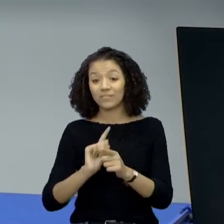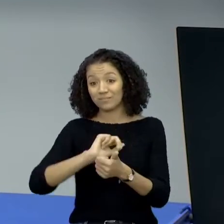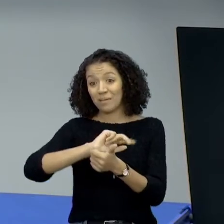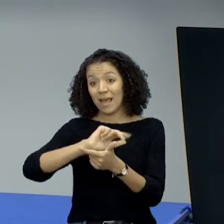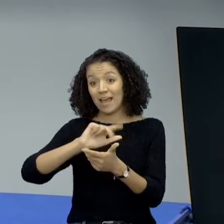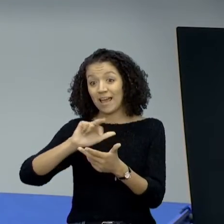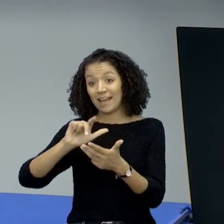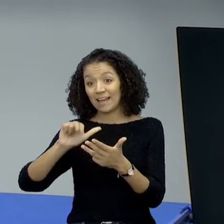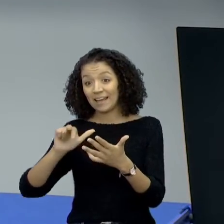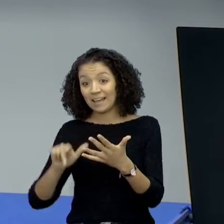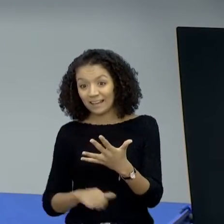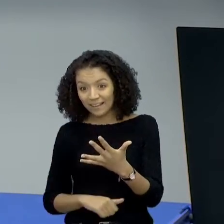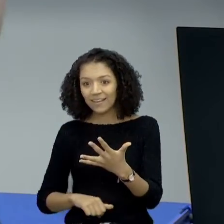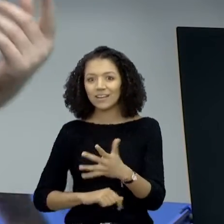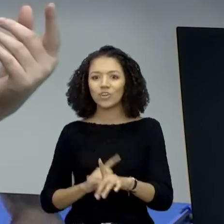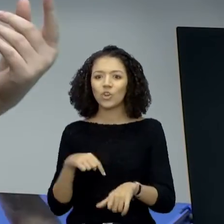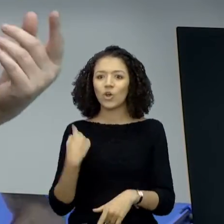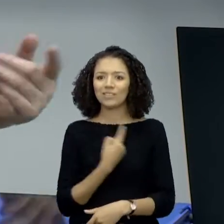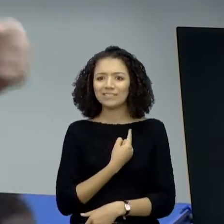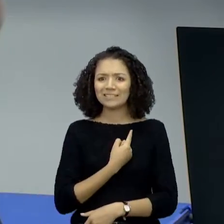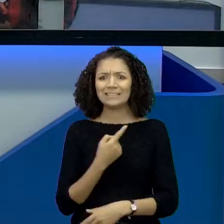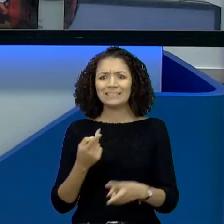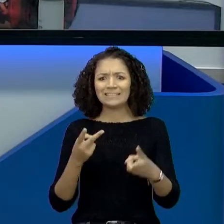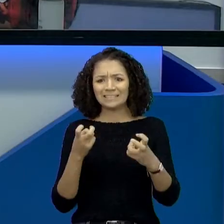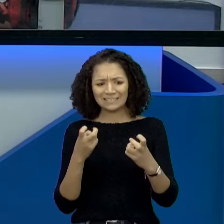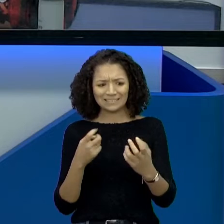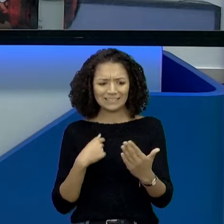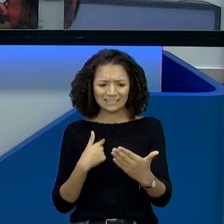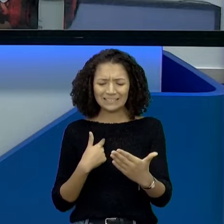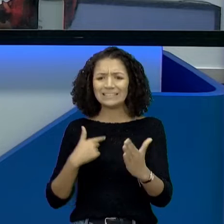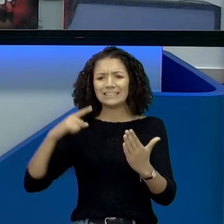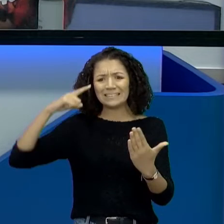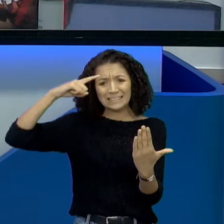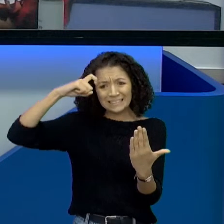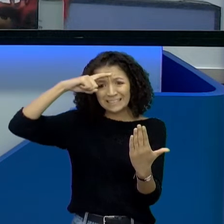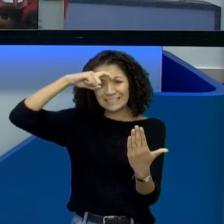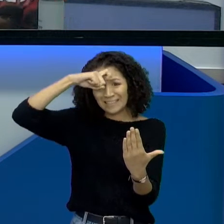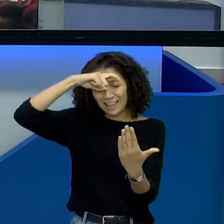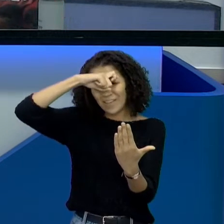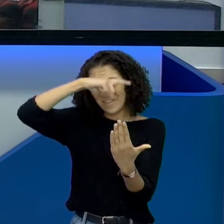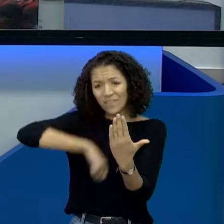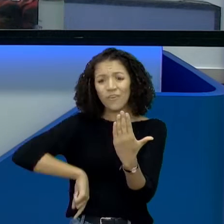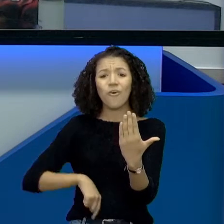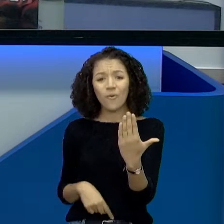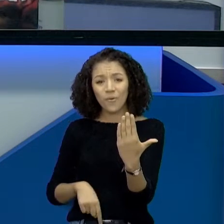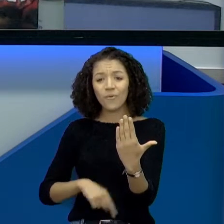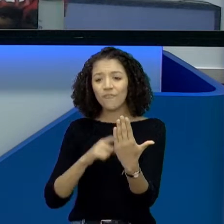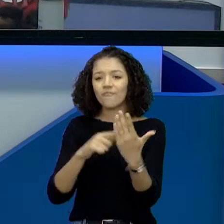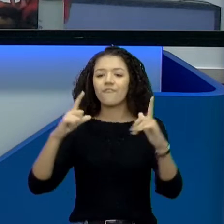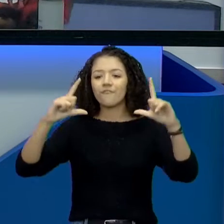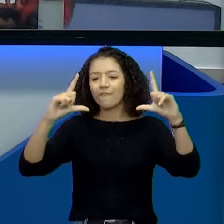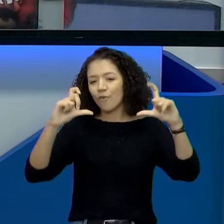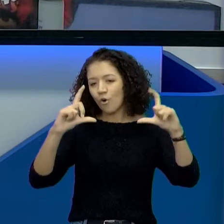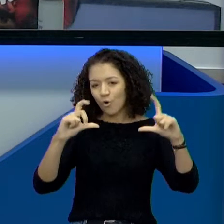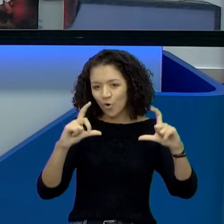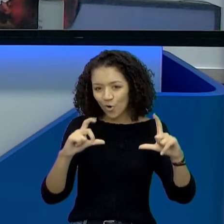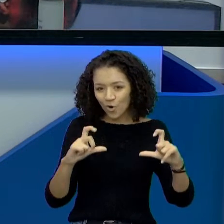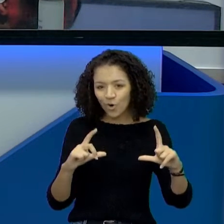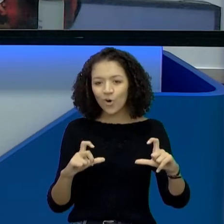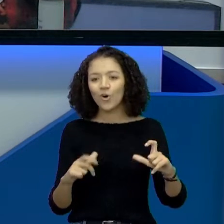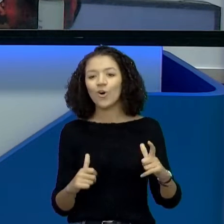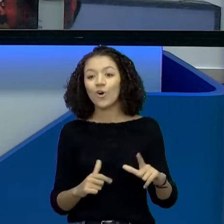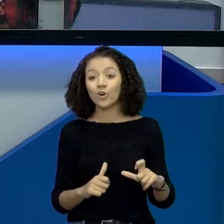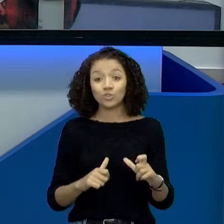E aí a gente percebeu a dificuldade que foi para encontrar na internet fotos desses